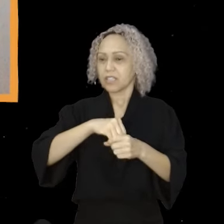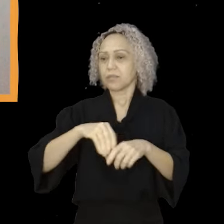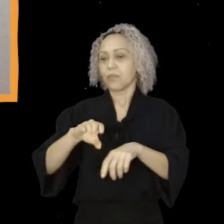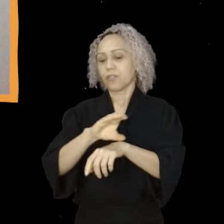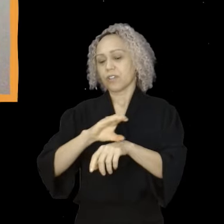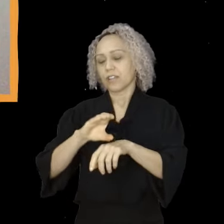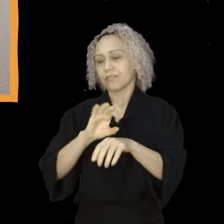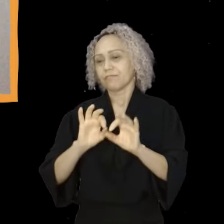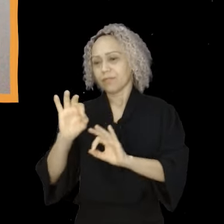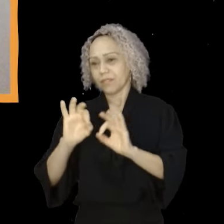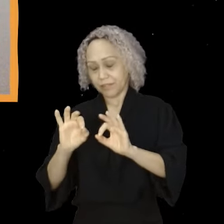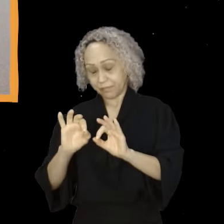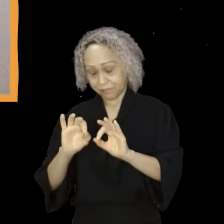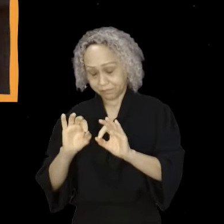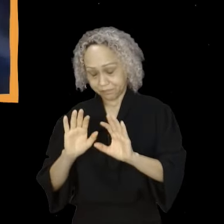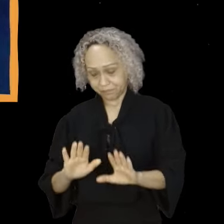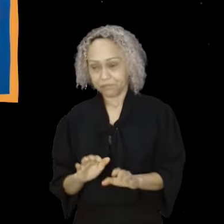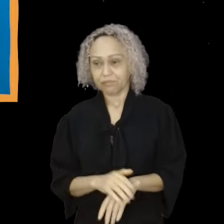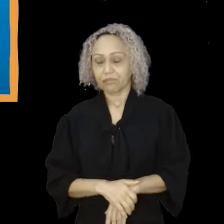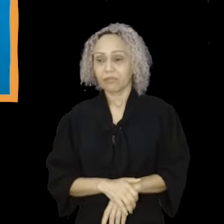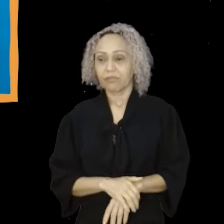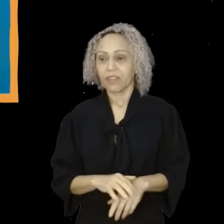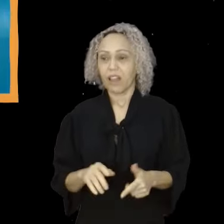bloco, a gente faz uma viagem no tempo.